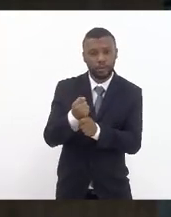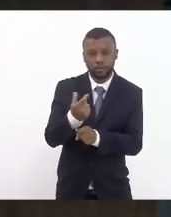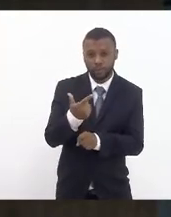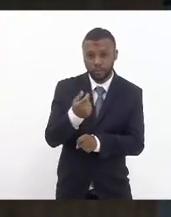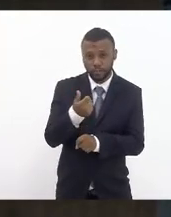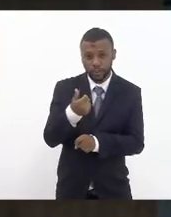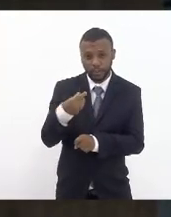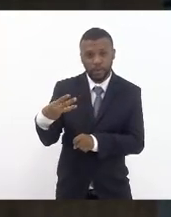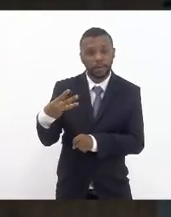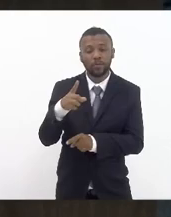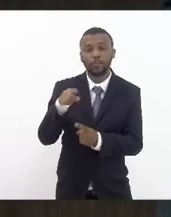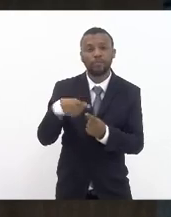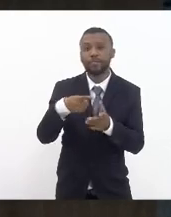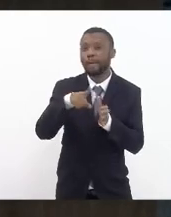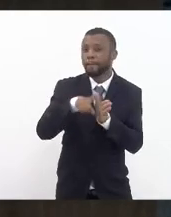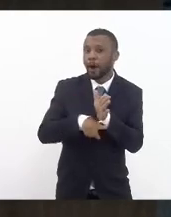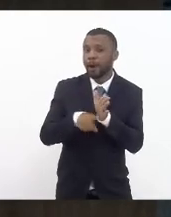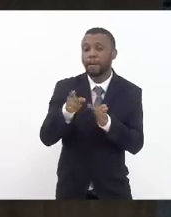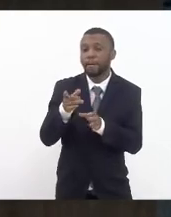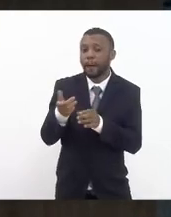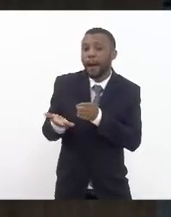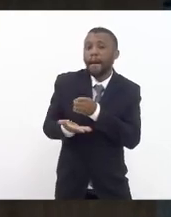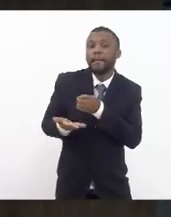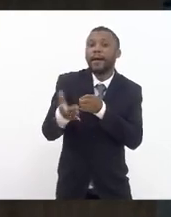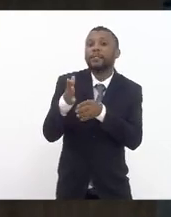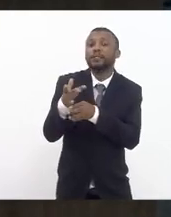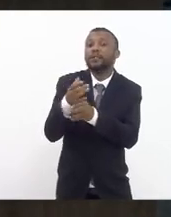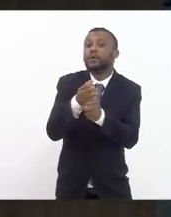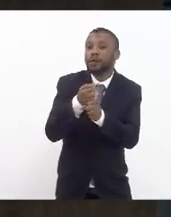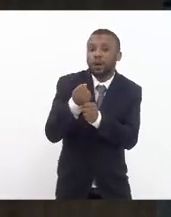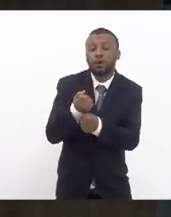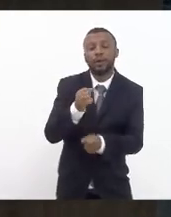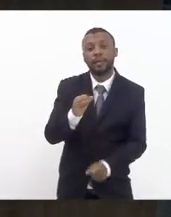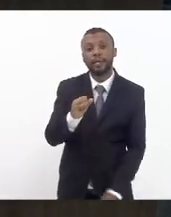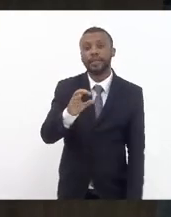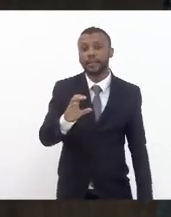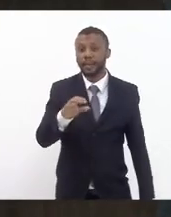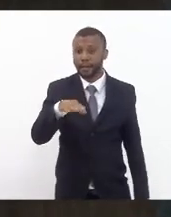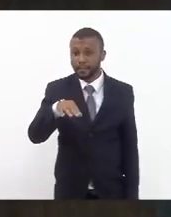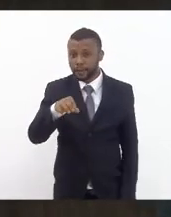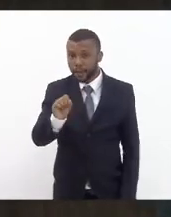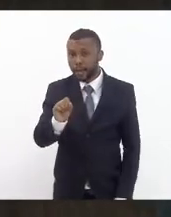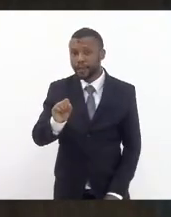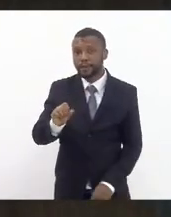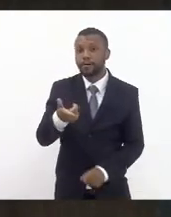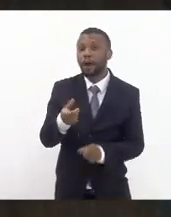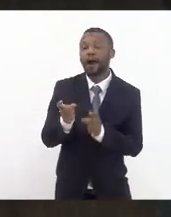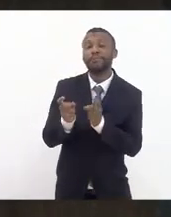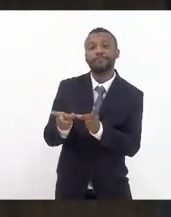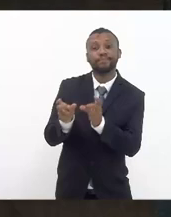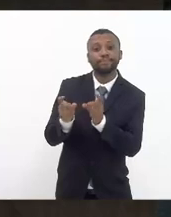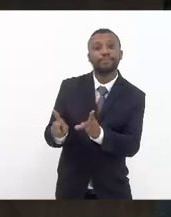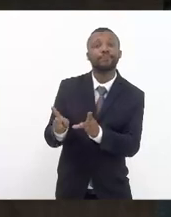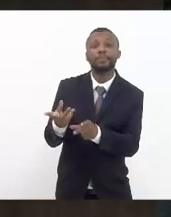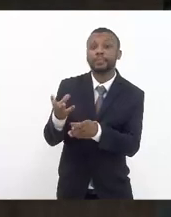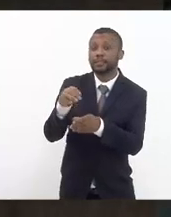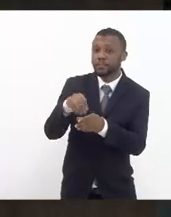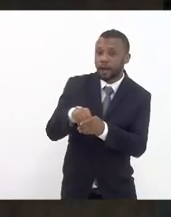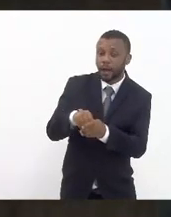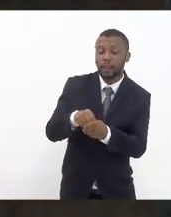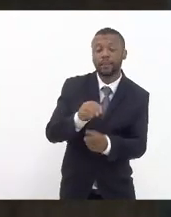dando redução de base de cálculo de ICMS nas saídas internas de biogás